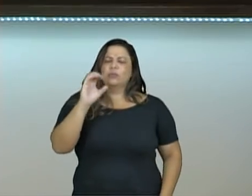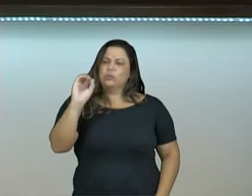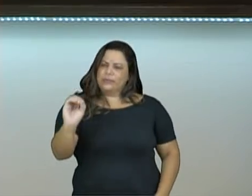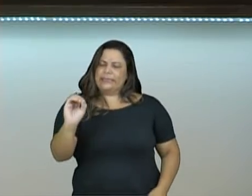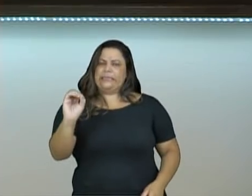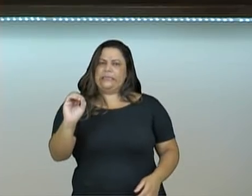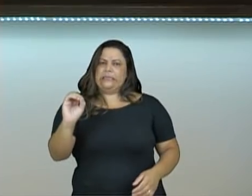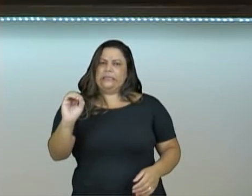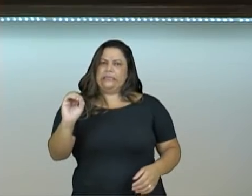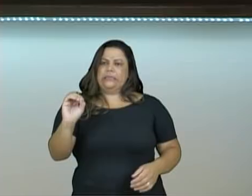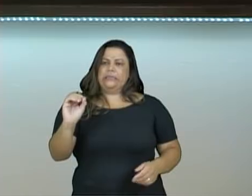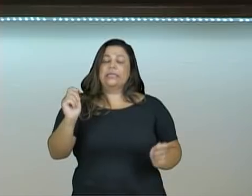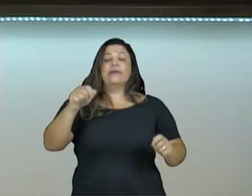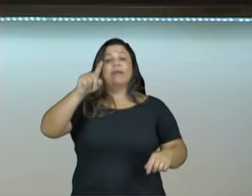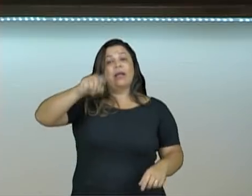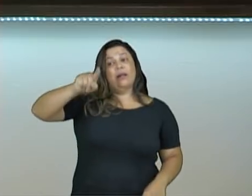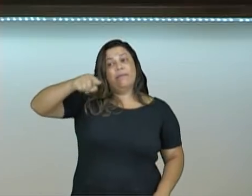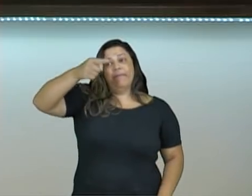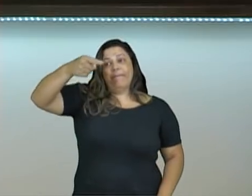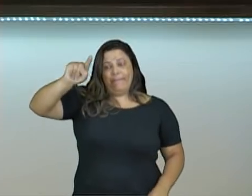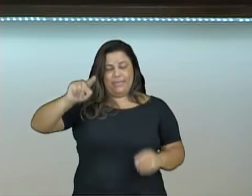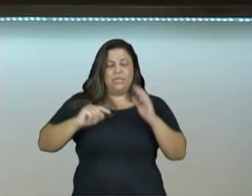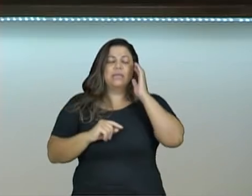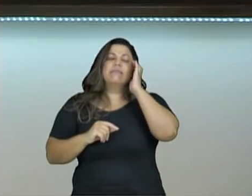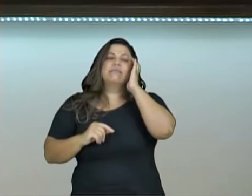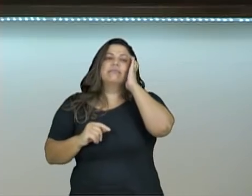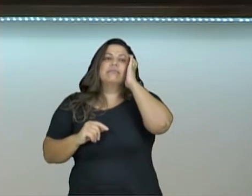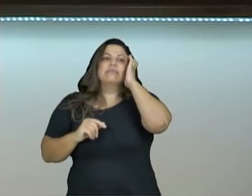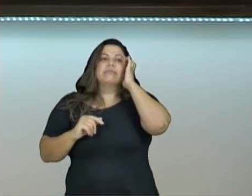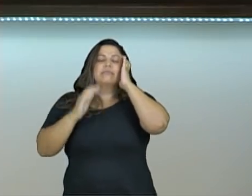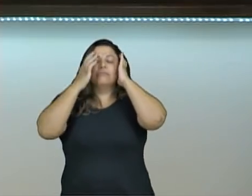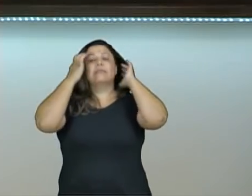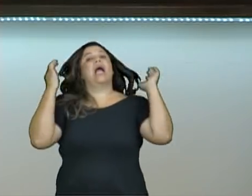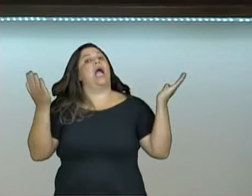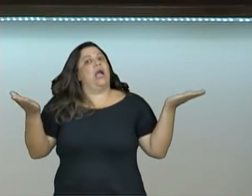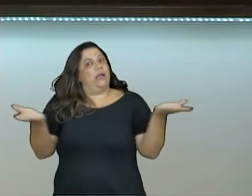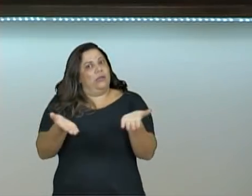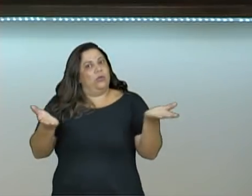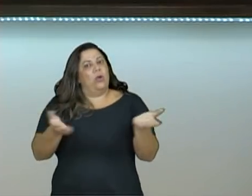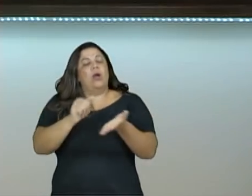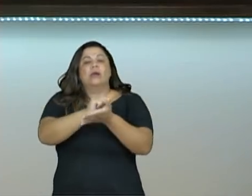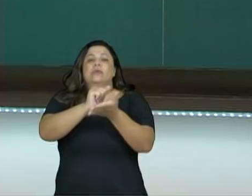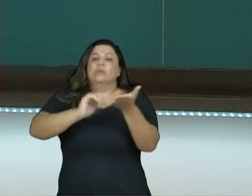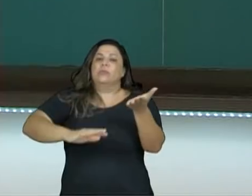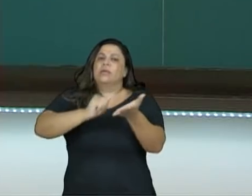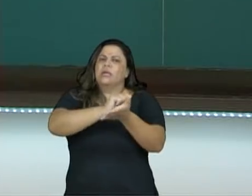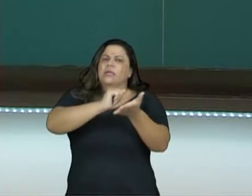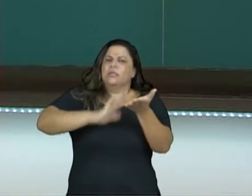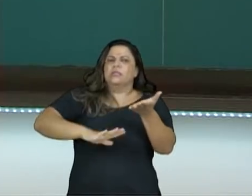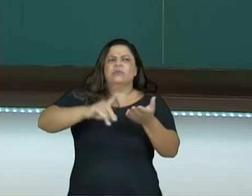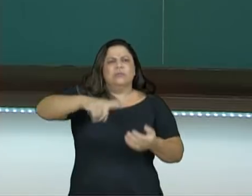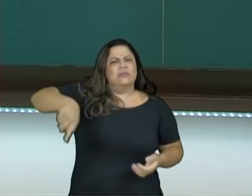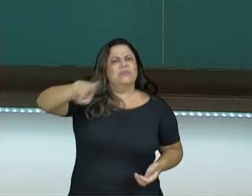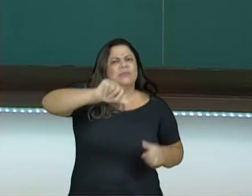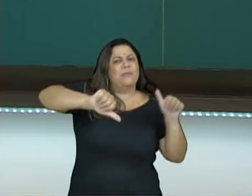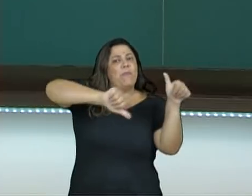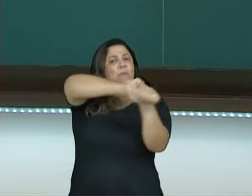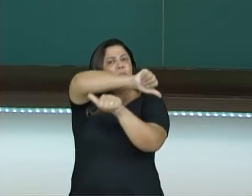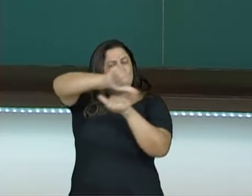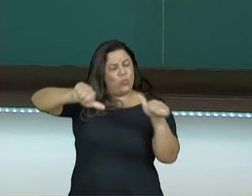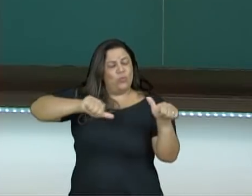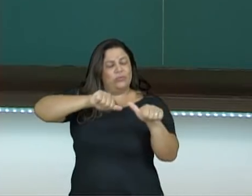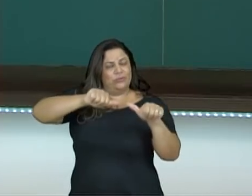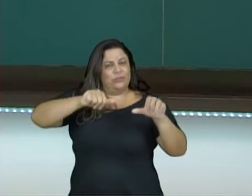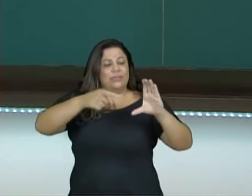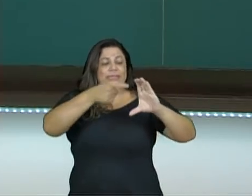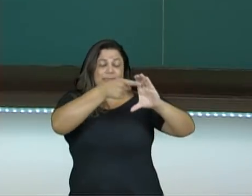equivale a π radianos. Então, agora, eu vou deixar para vocês uma atividade para que vocês transformem esses ângulos